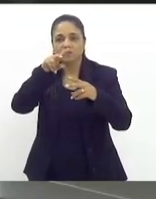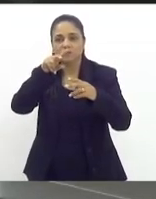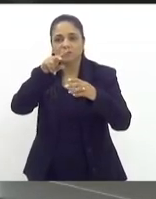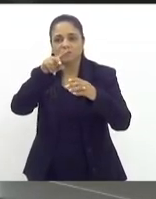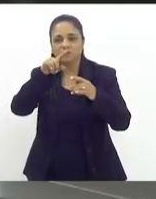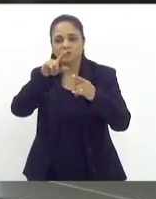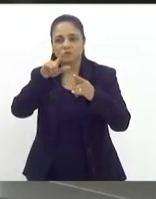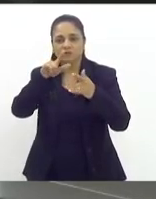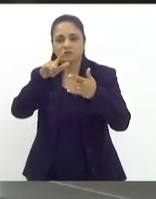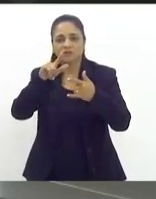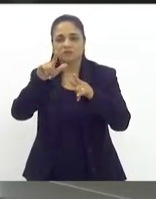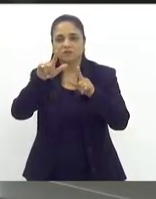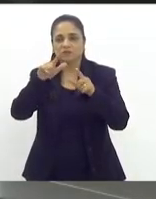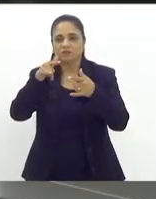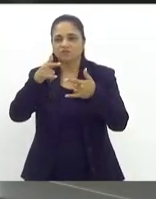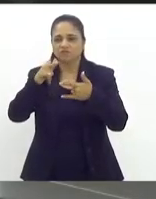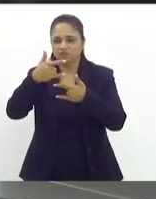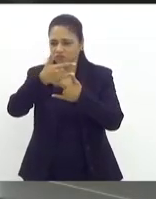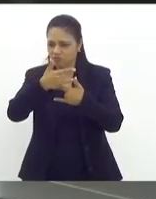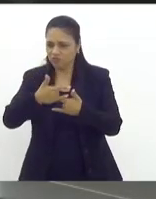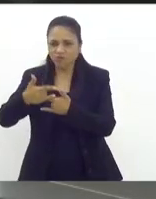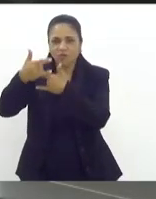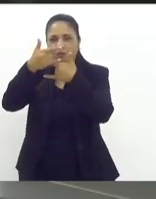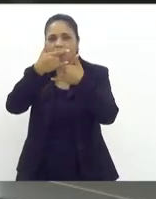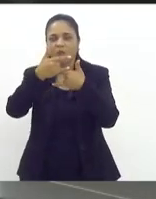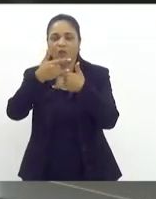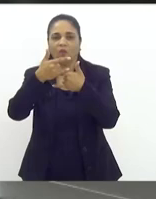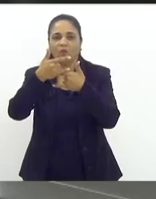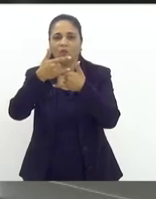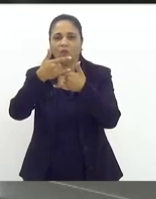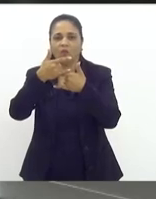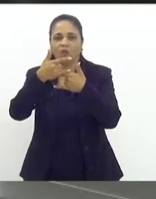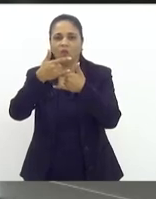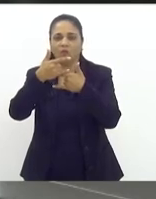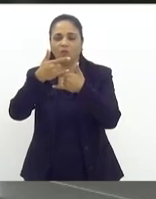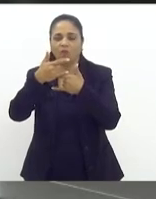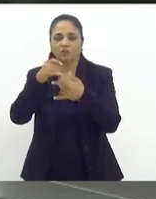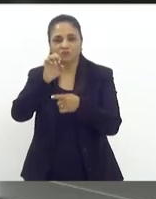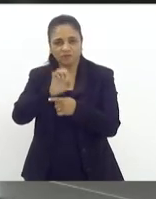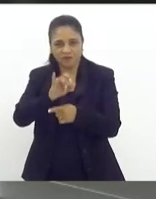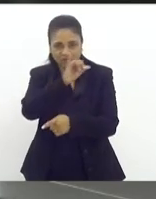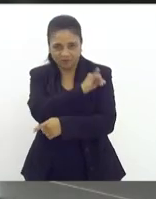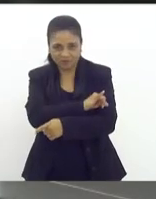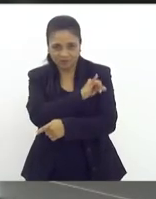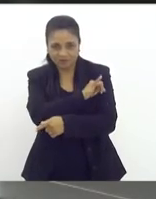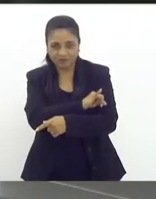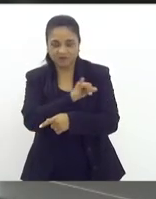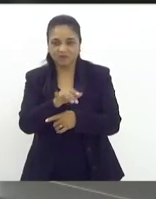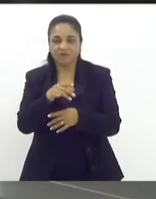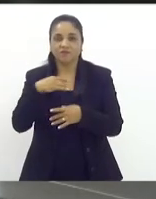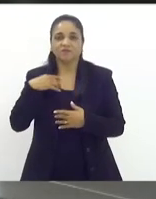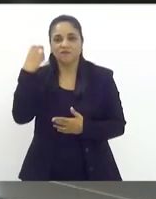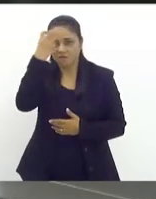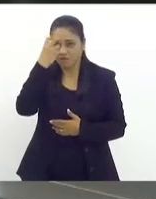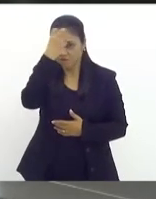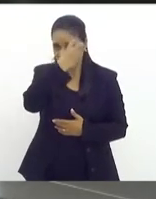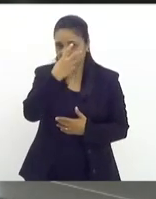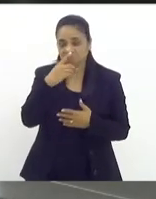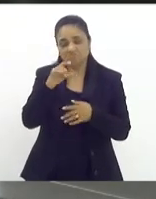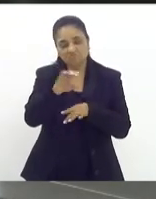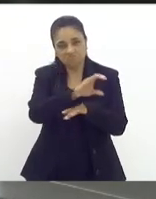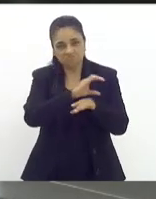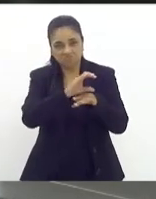Zoopassagens no estado do Rio de Janeiro. O parecer da deputada Verônica foi pela constitucionalidade.